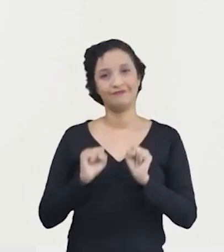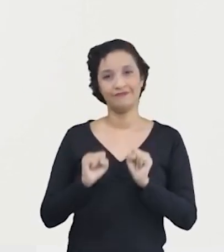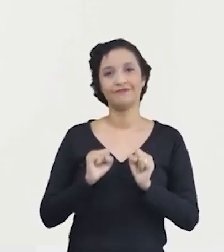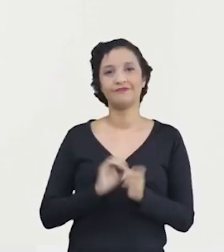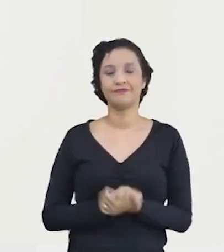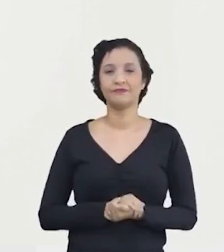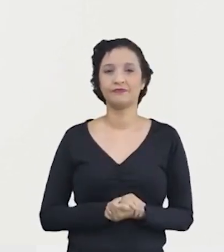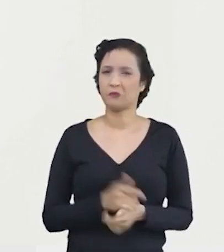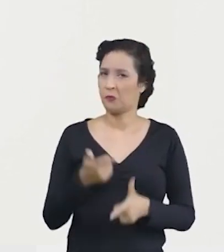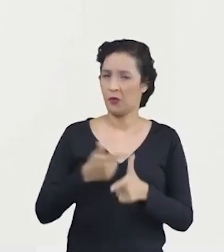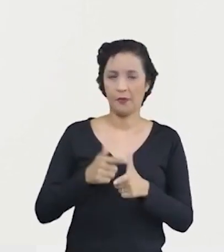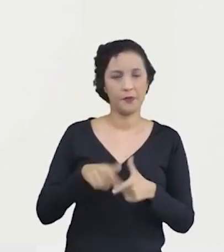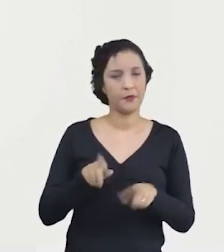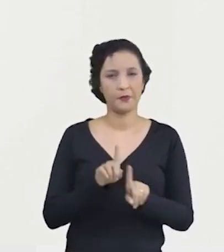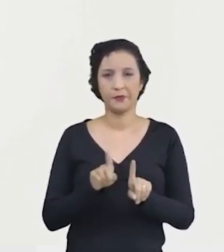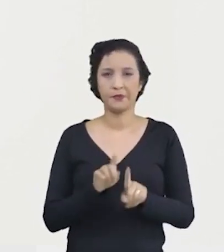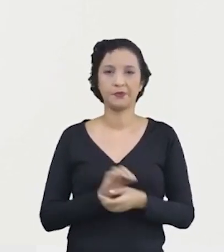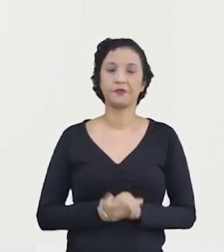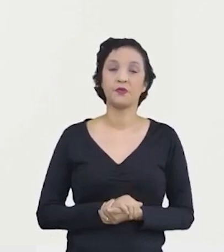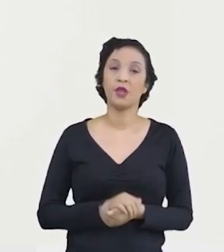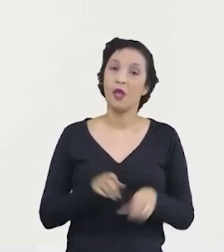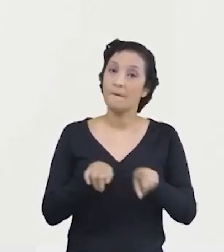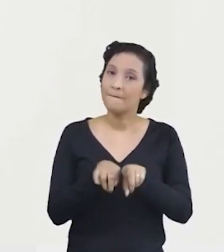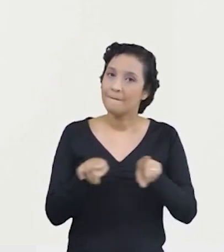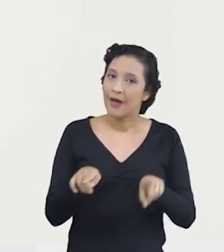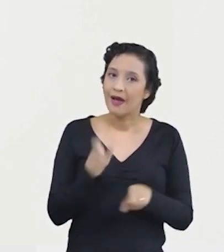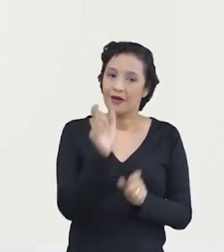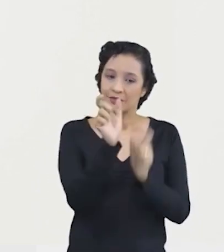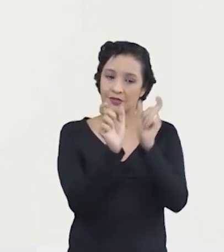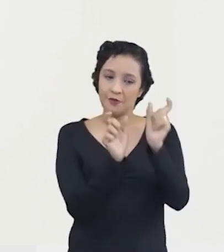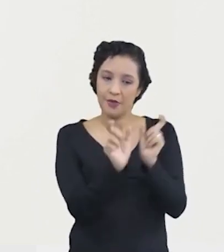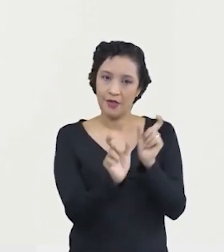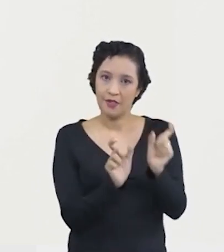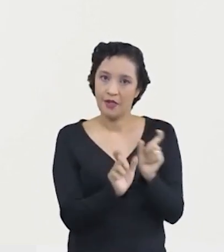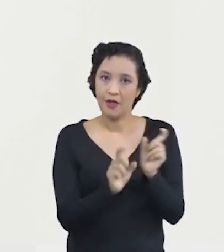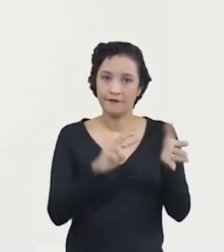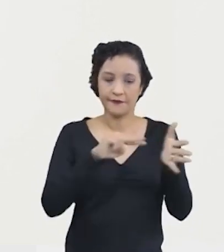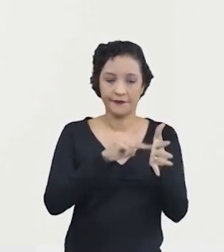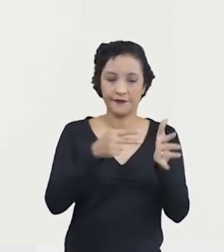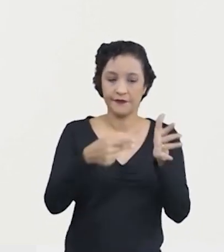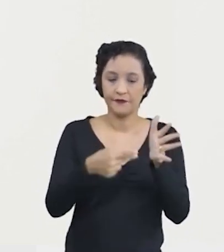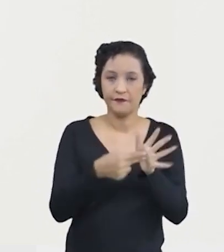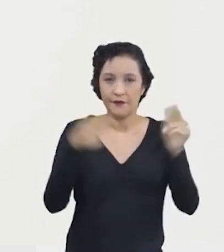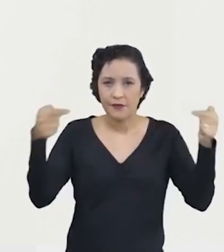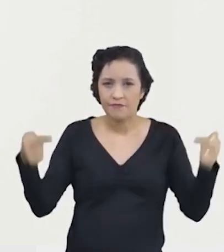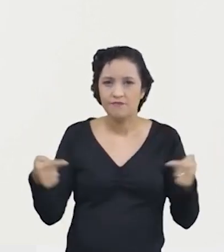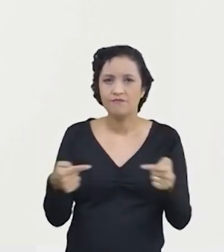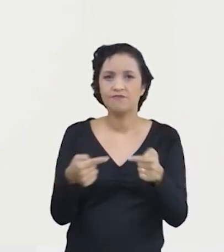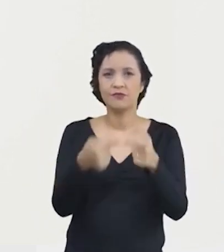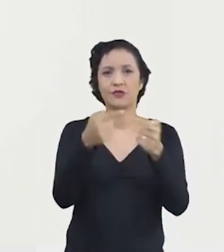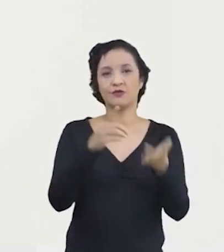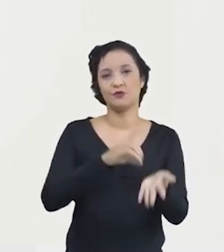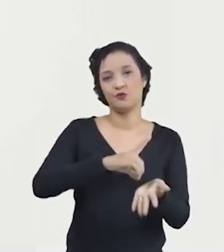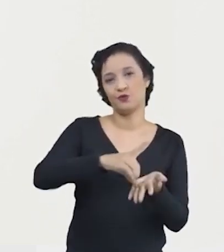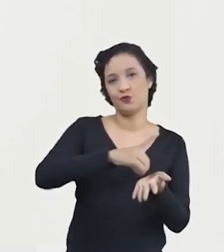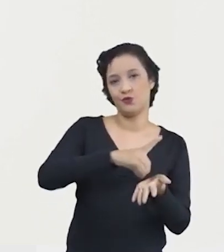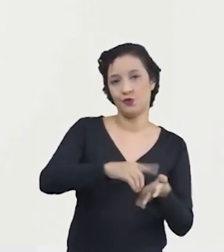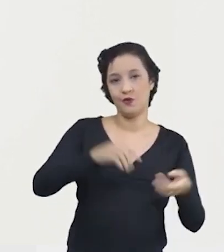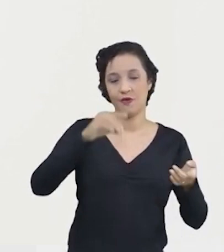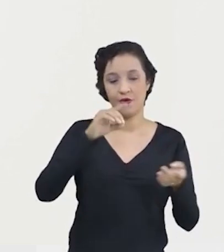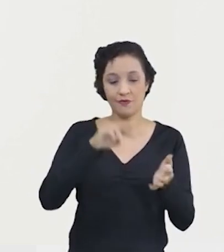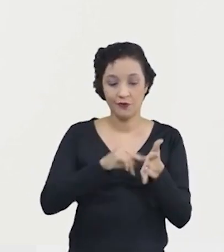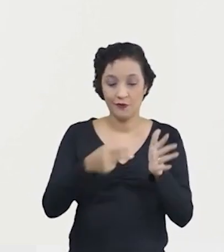problema, mas ela faz uso de palavras no sentido próprio, ou seja, no